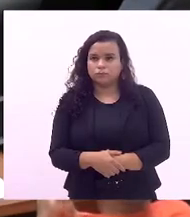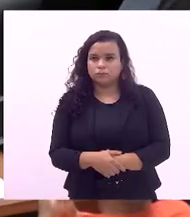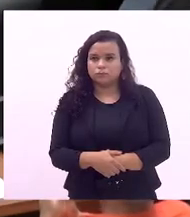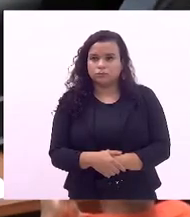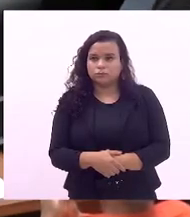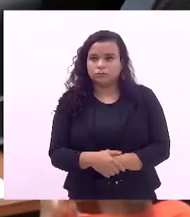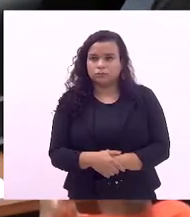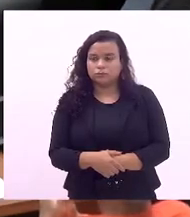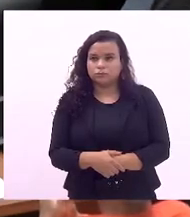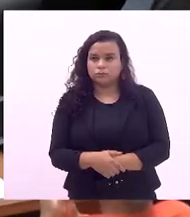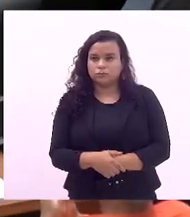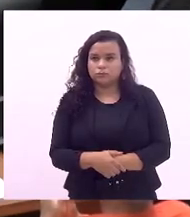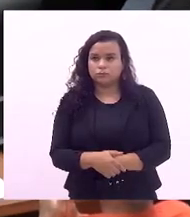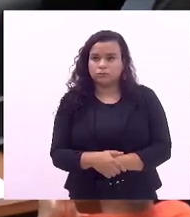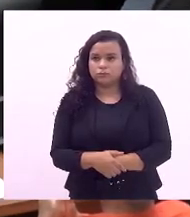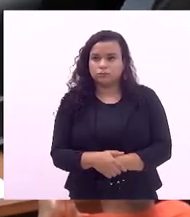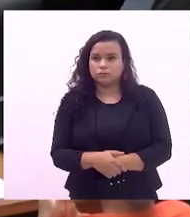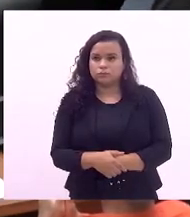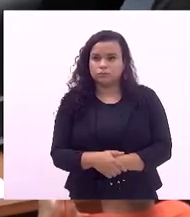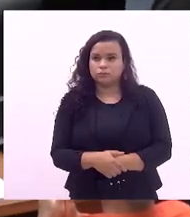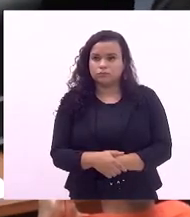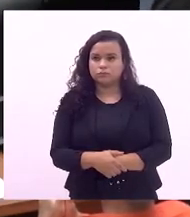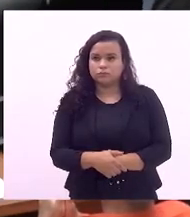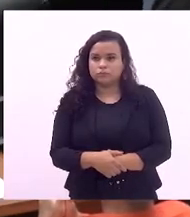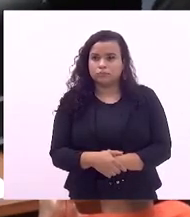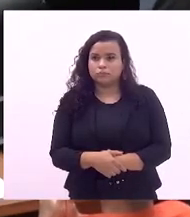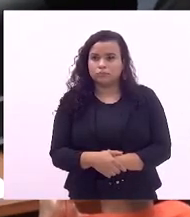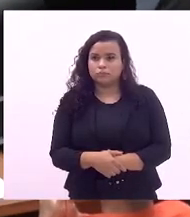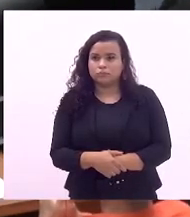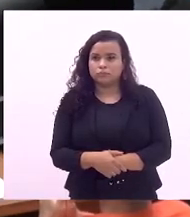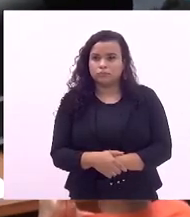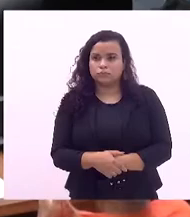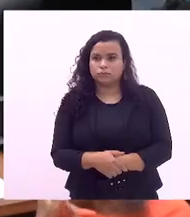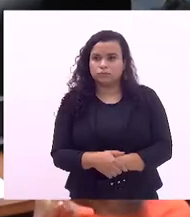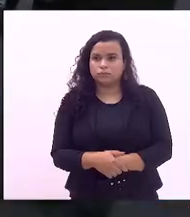G1 E aí